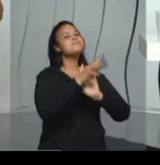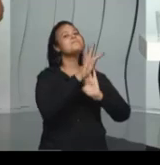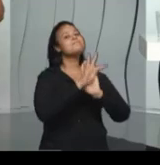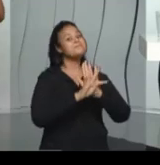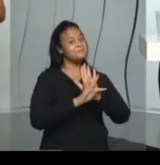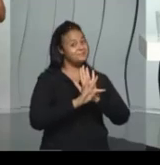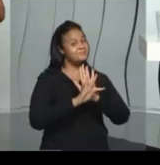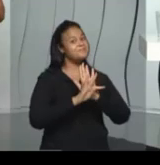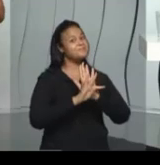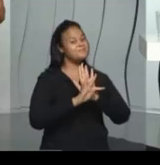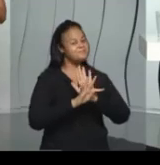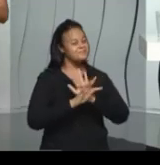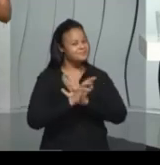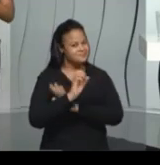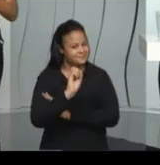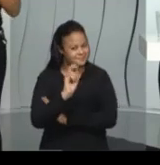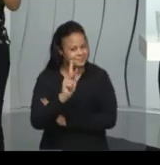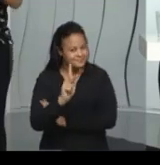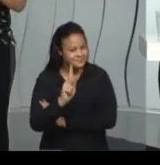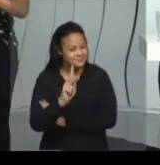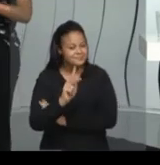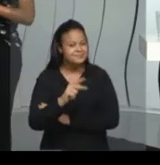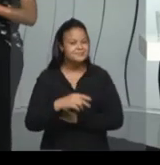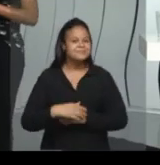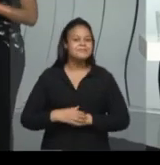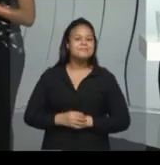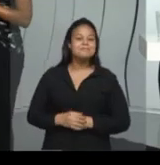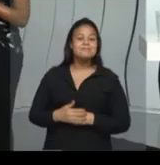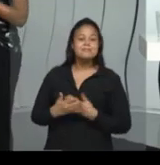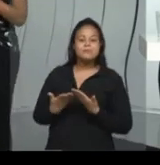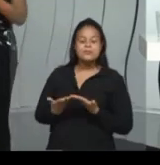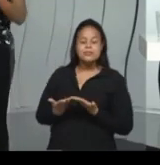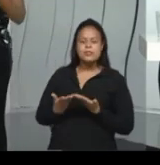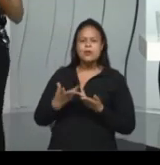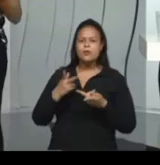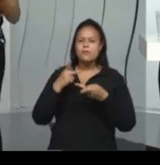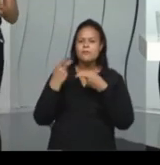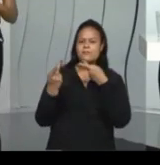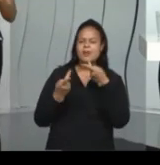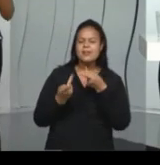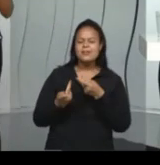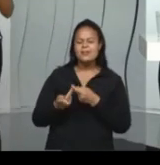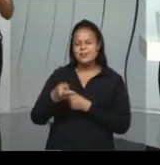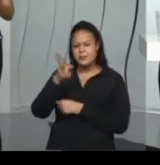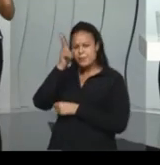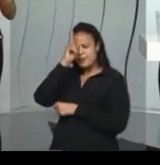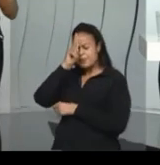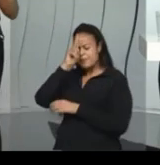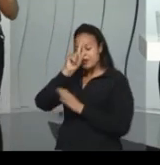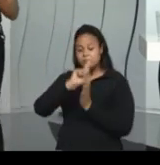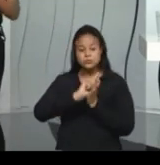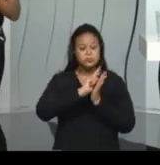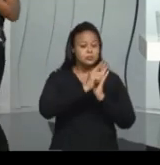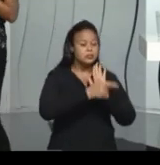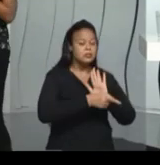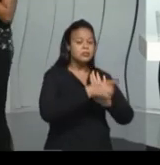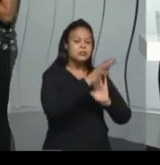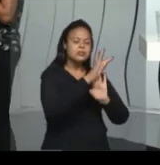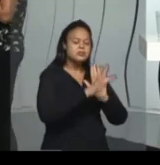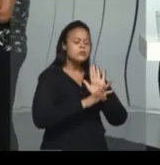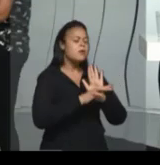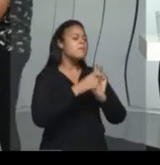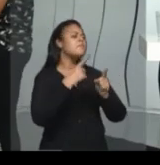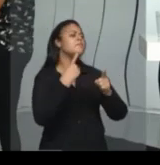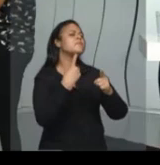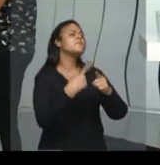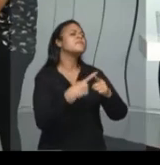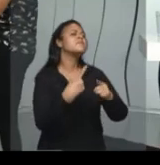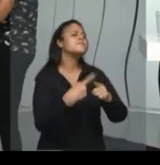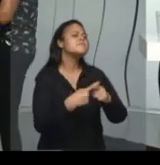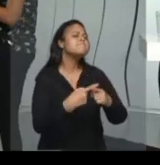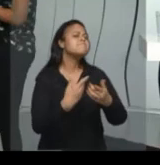textuais, ok? E como eu estou falando em gênero textual, por que o gênero textual?